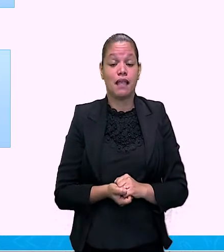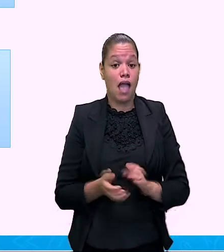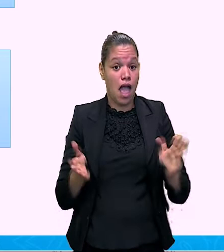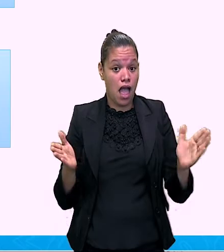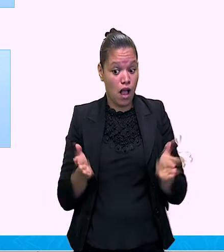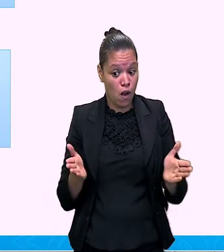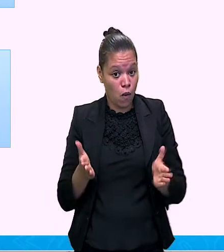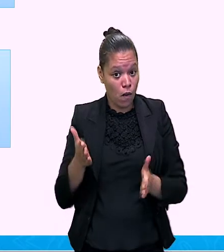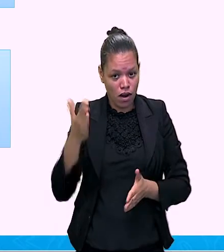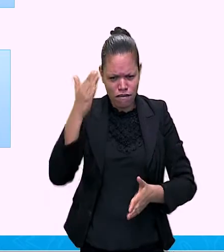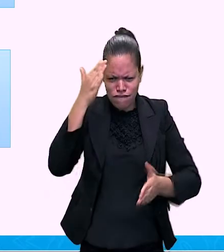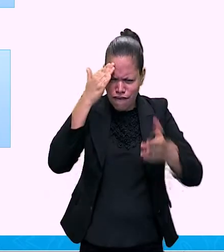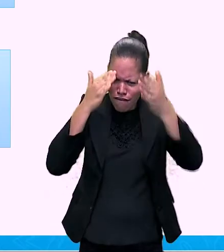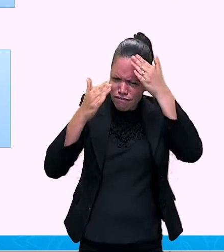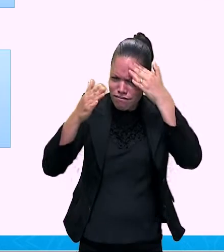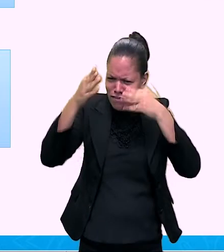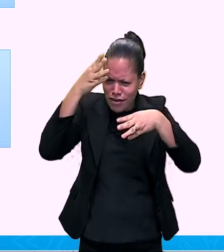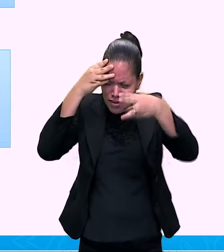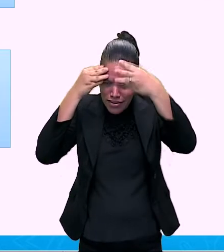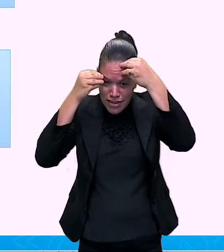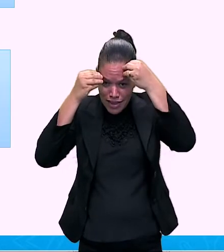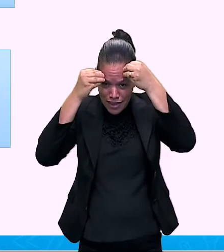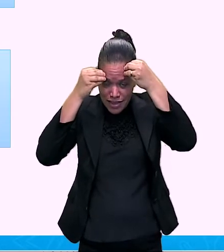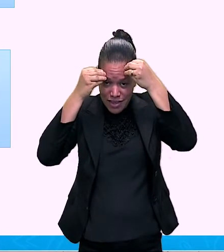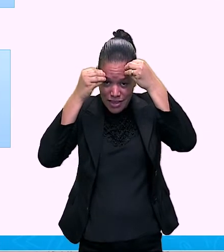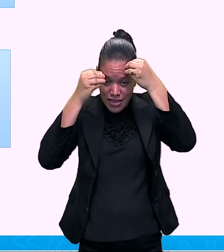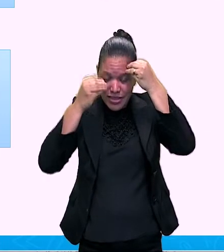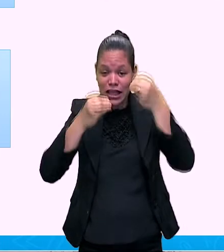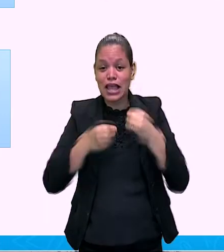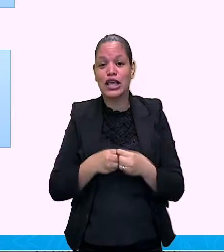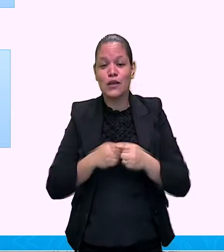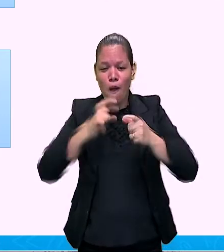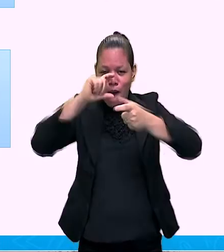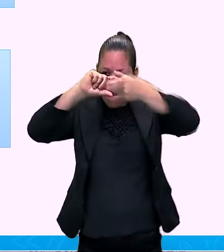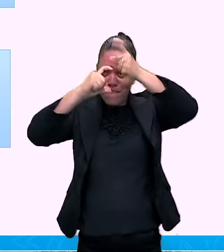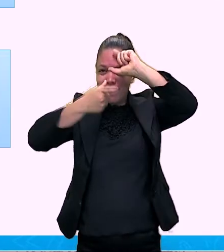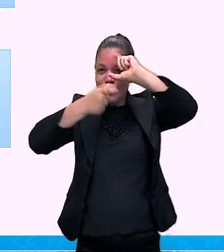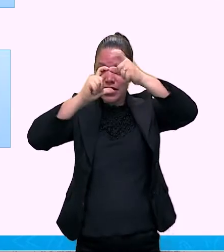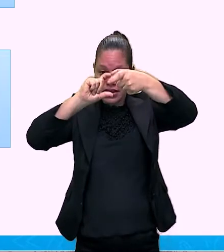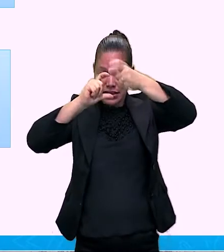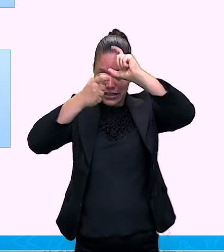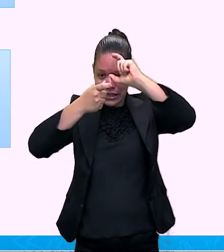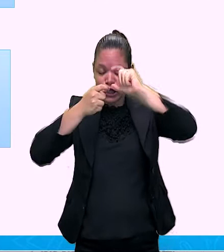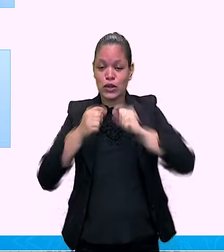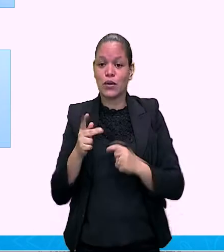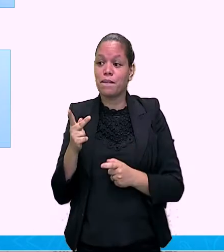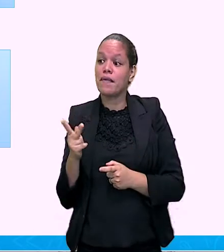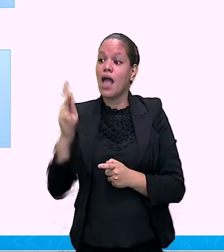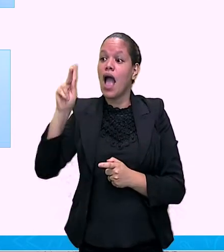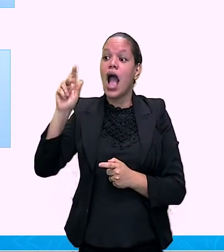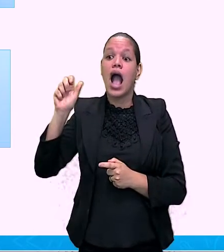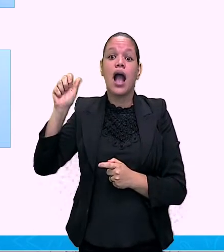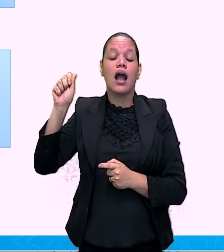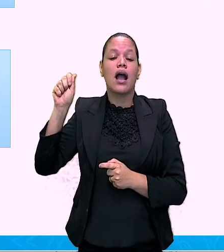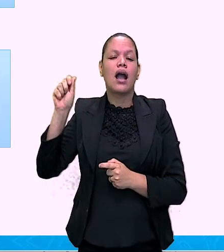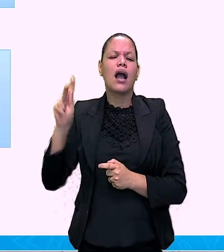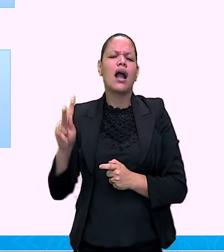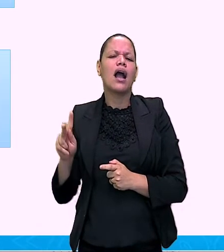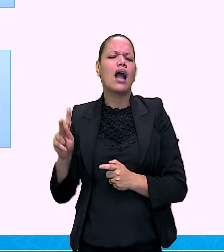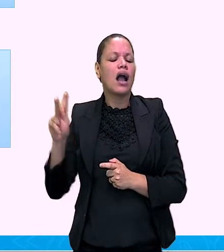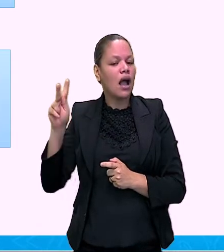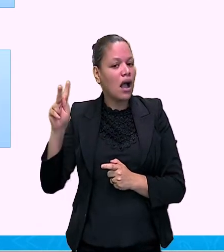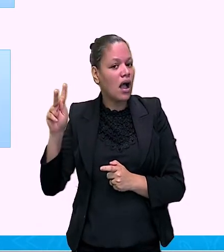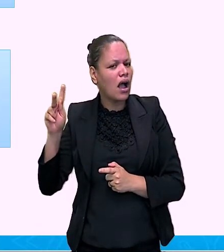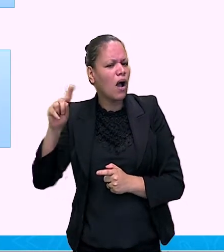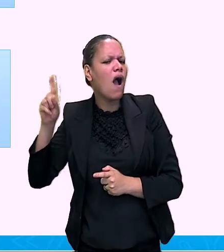Kawasaki. Chamada de doença ou síndrome de Kawasaki, é uma vasculite,